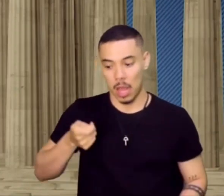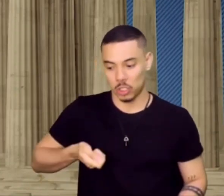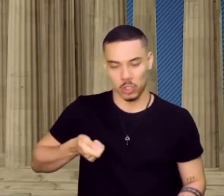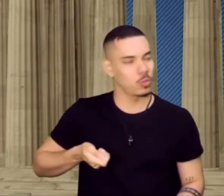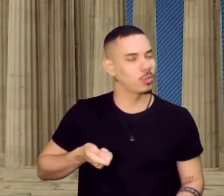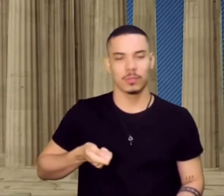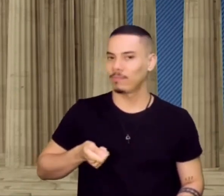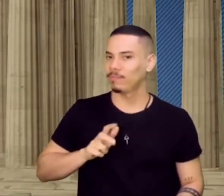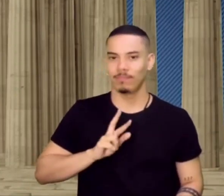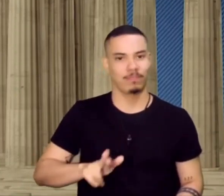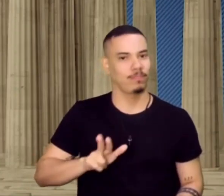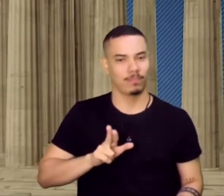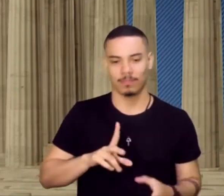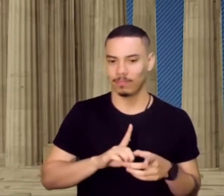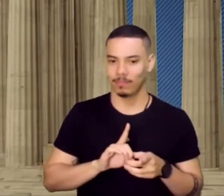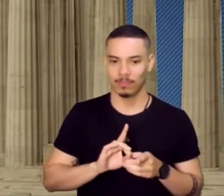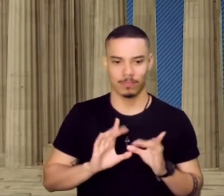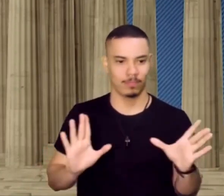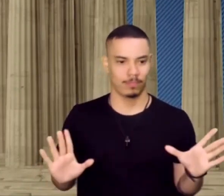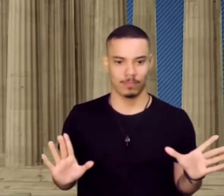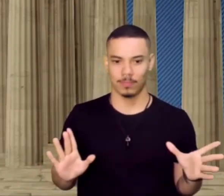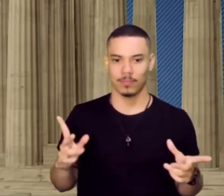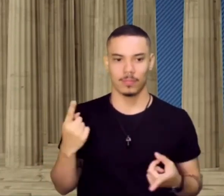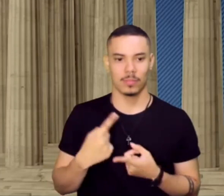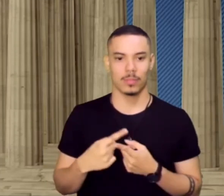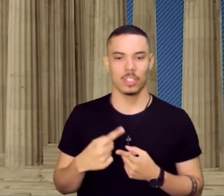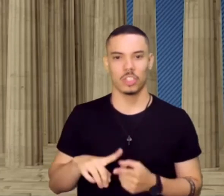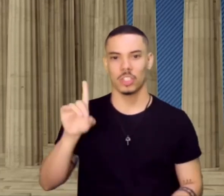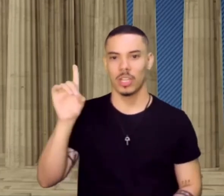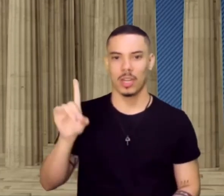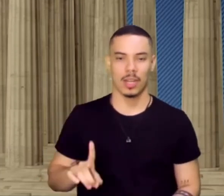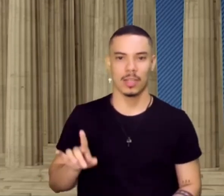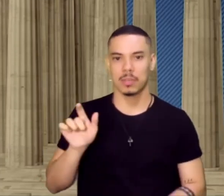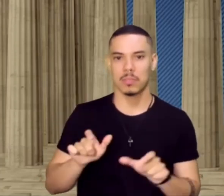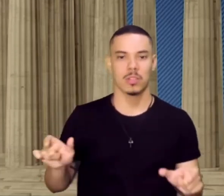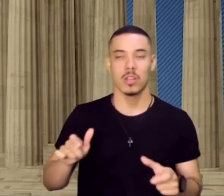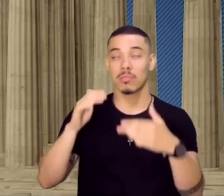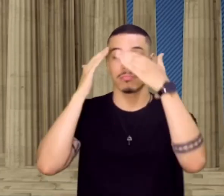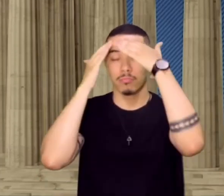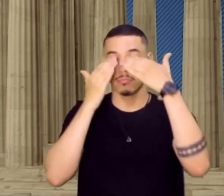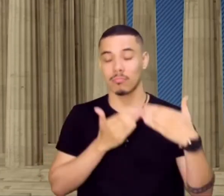democrática. Porque fere os direitos das pessoas,